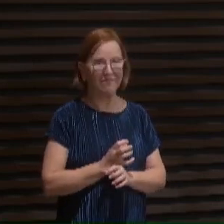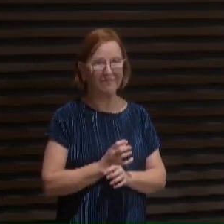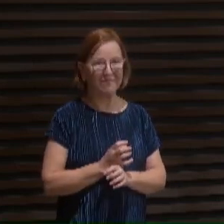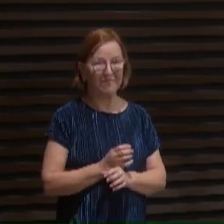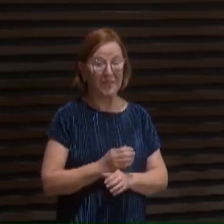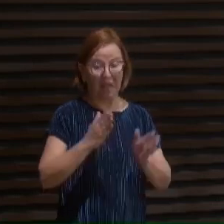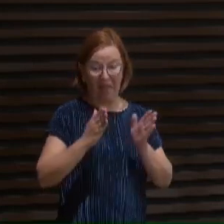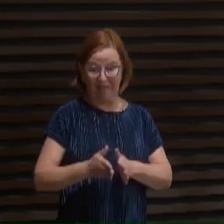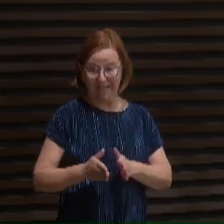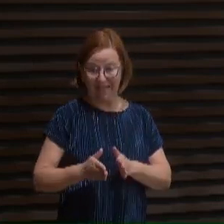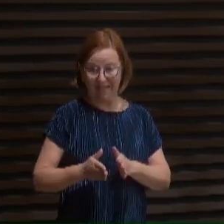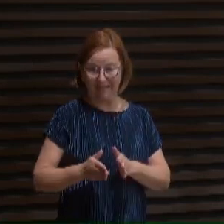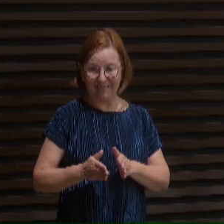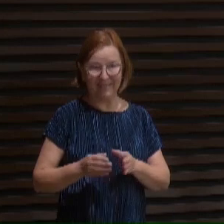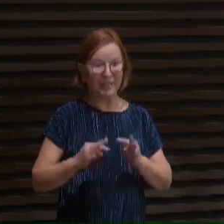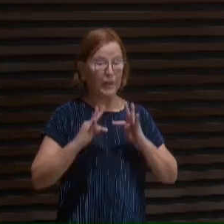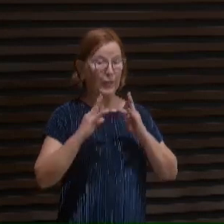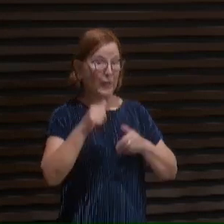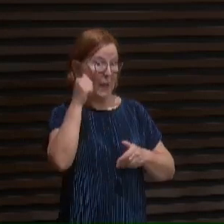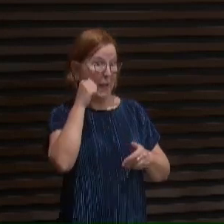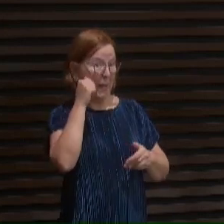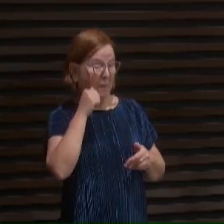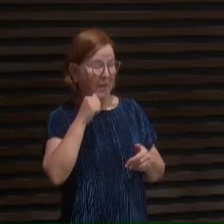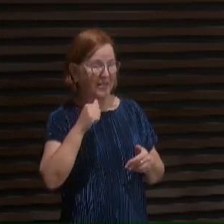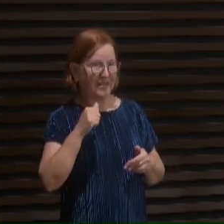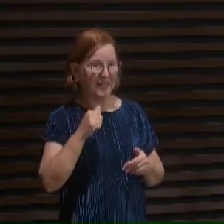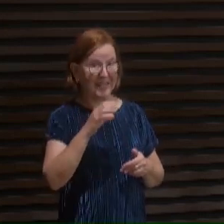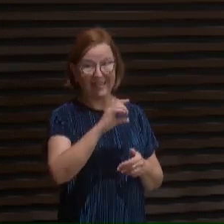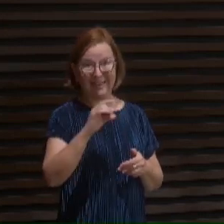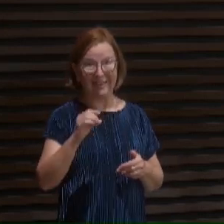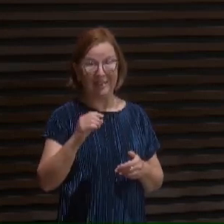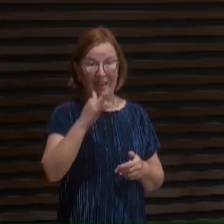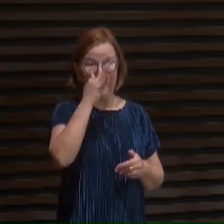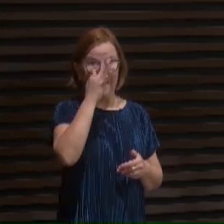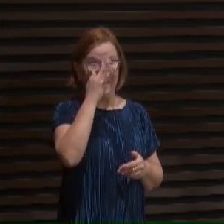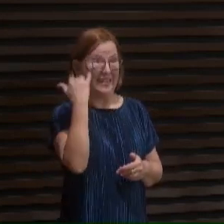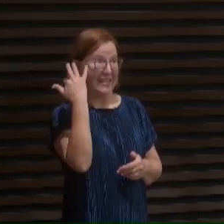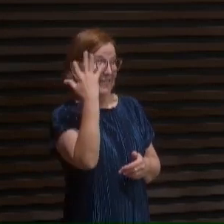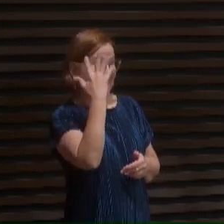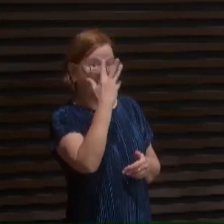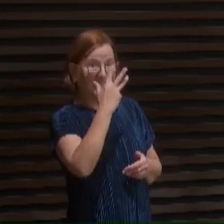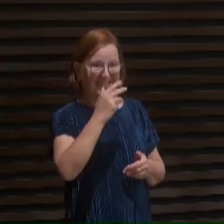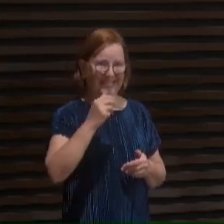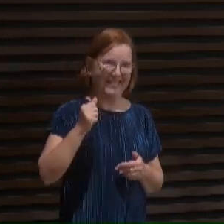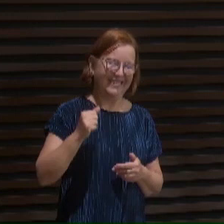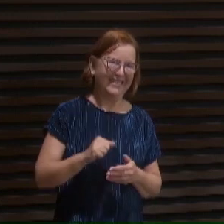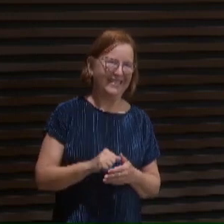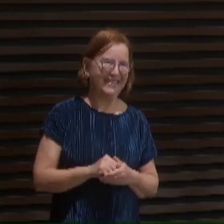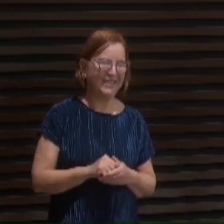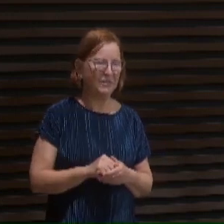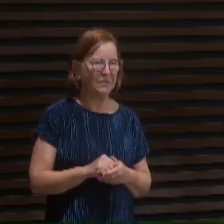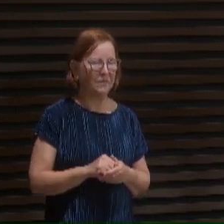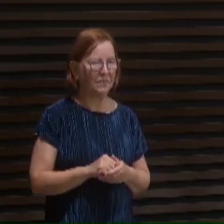lado das demais pretendentes, cada uma com uma flor mais bela, flores lindas.